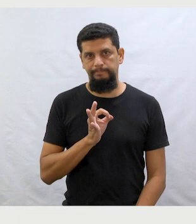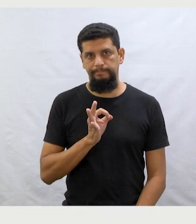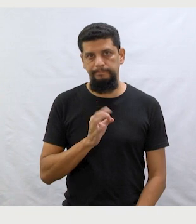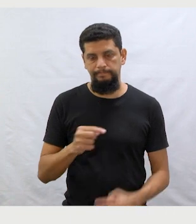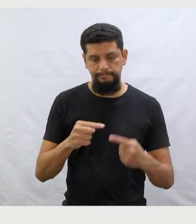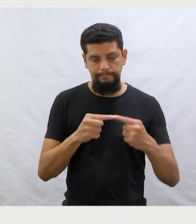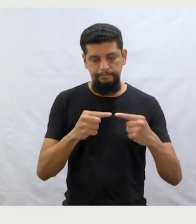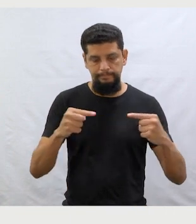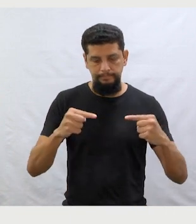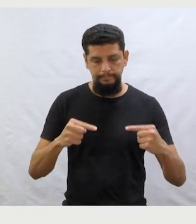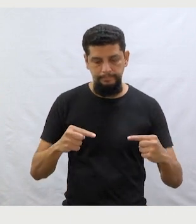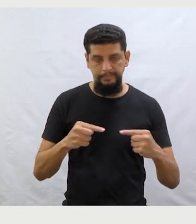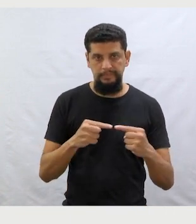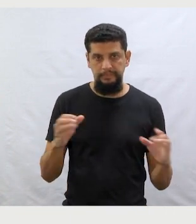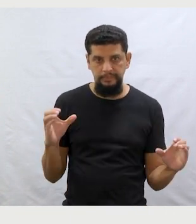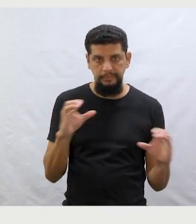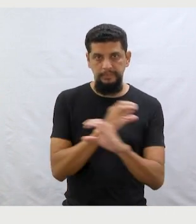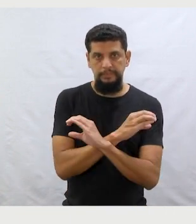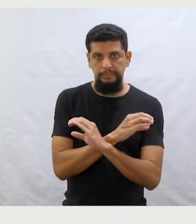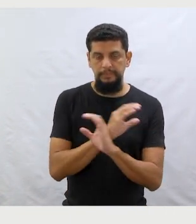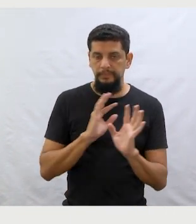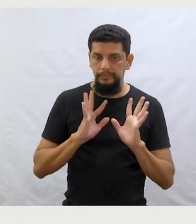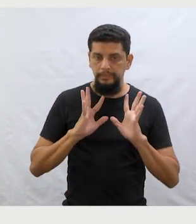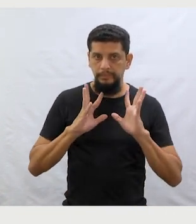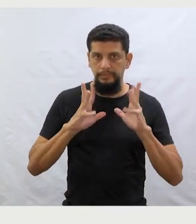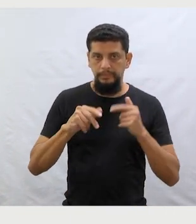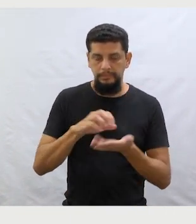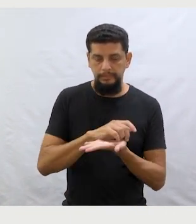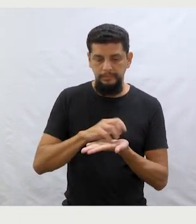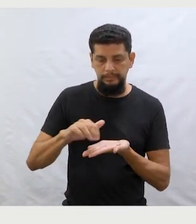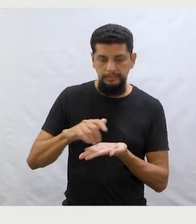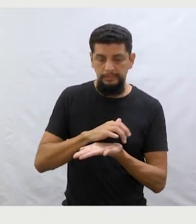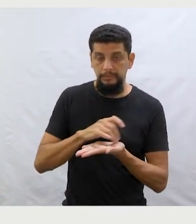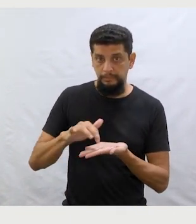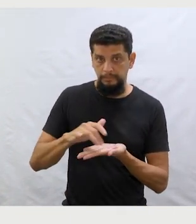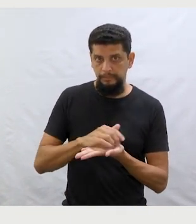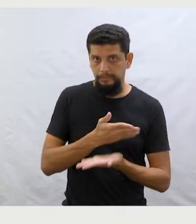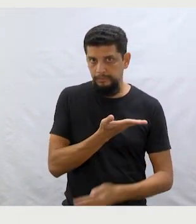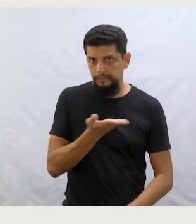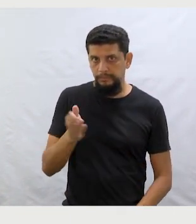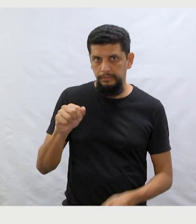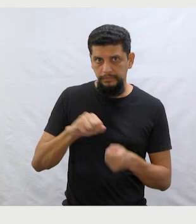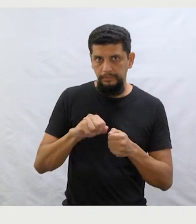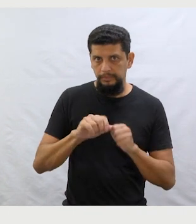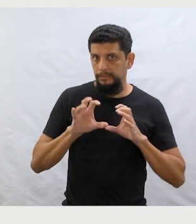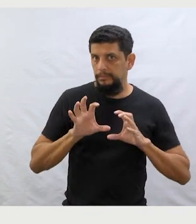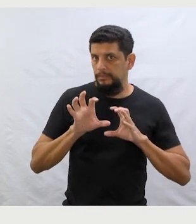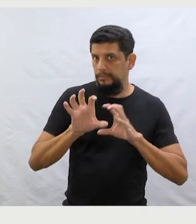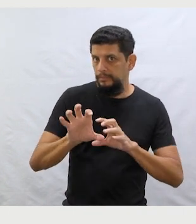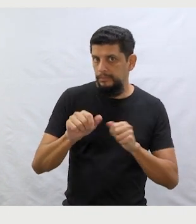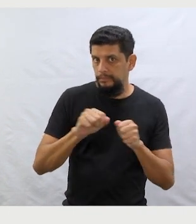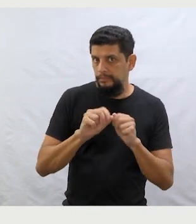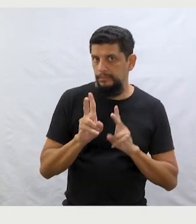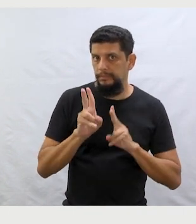Aqui. Completamos todas as figuras. Você fez assim também?